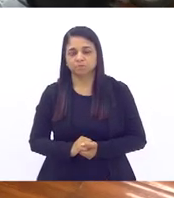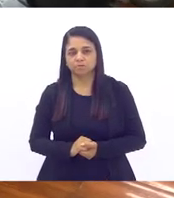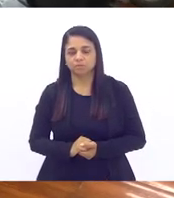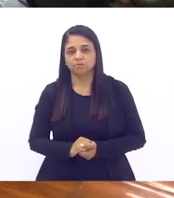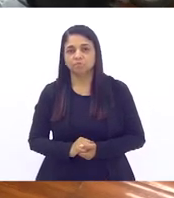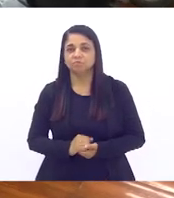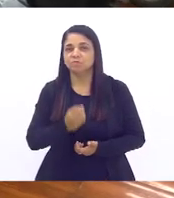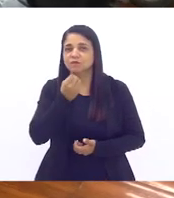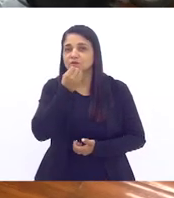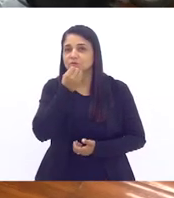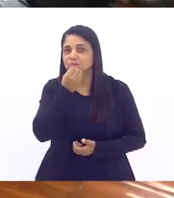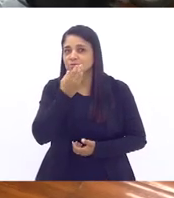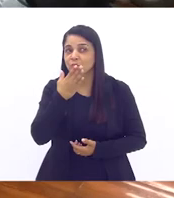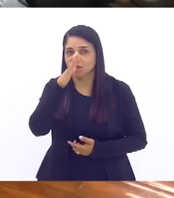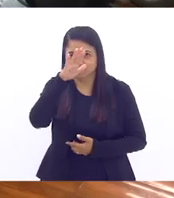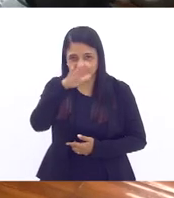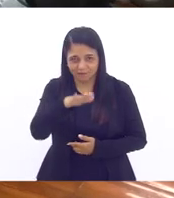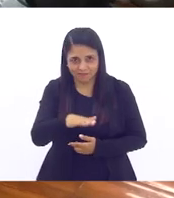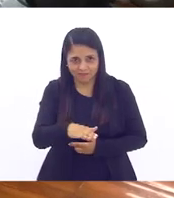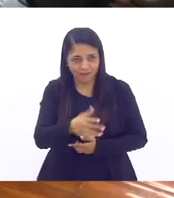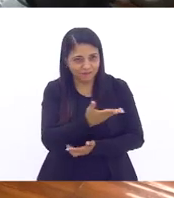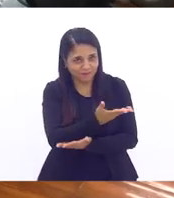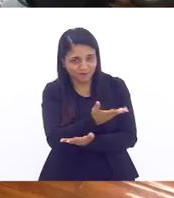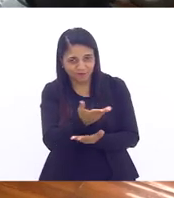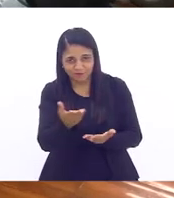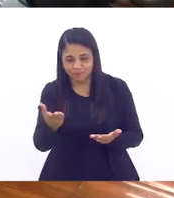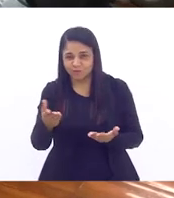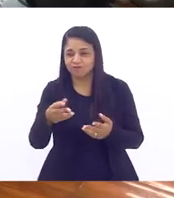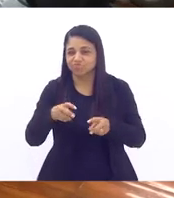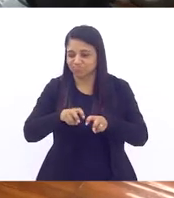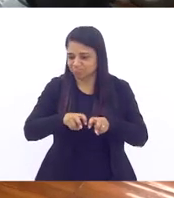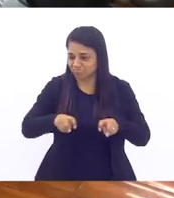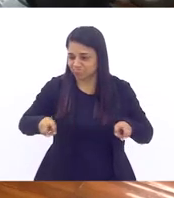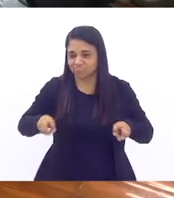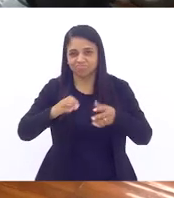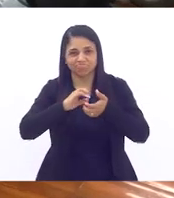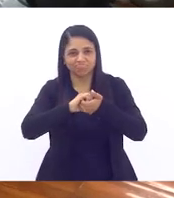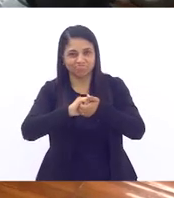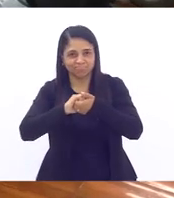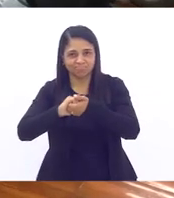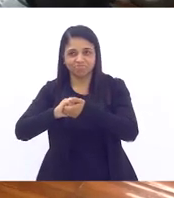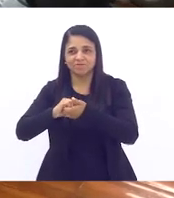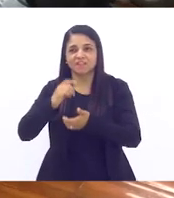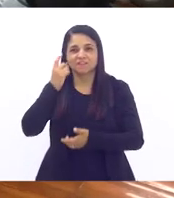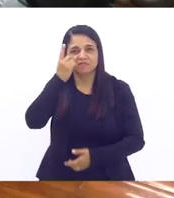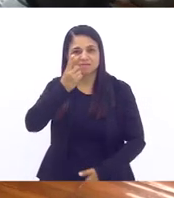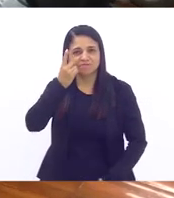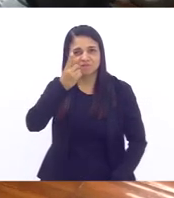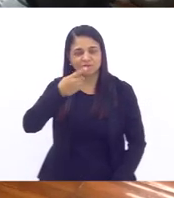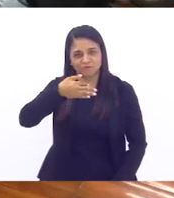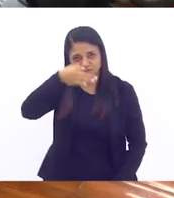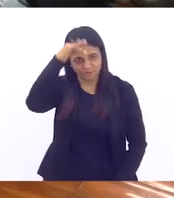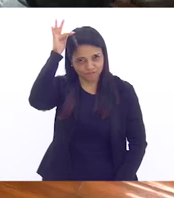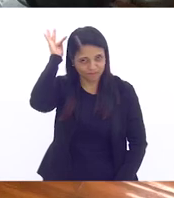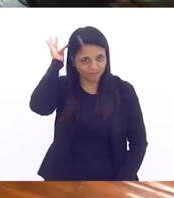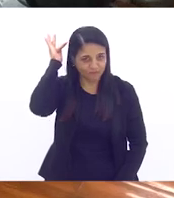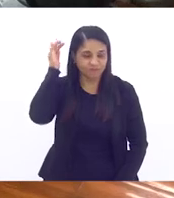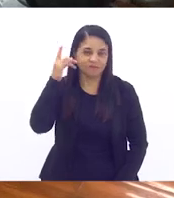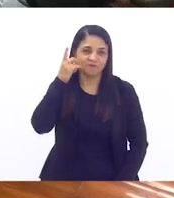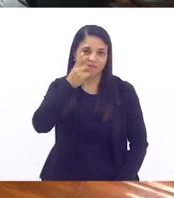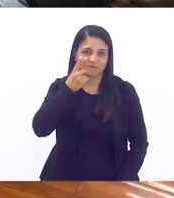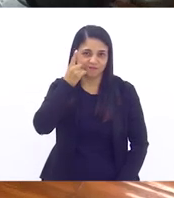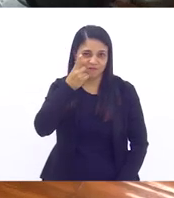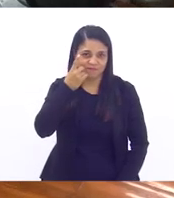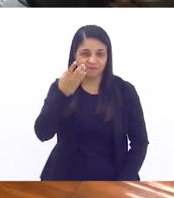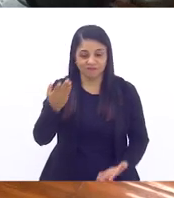Bom dia todo já Boa tarde né cumprimento a mesa na pessoa do deputado Fred Pacheco que está